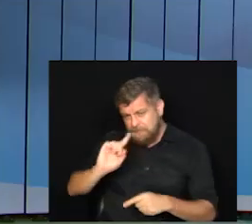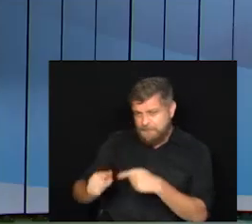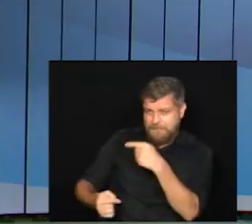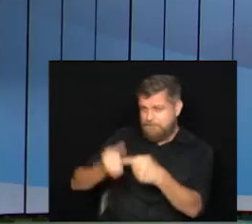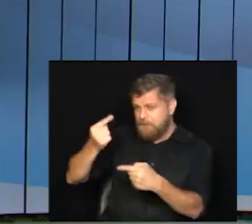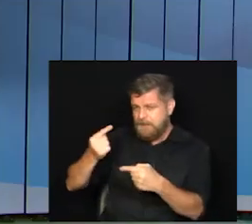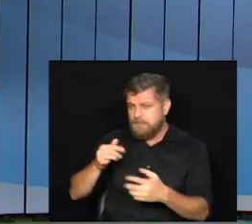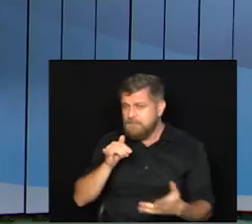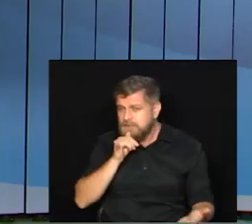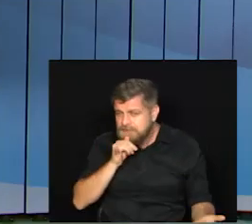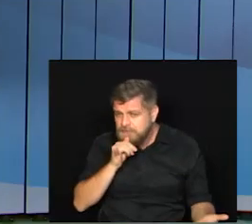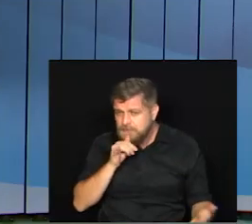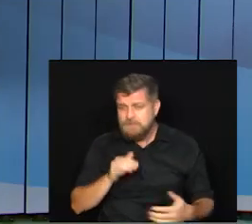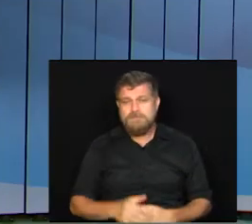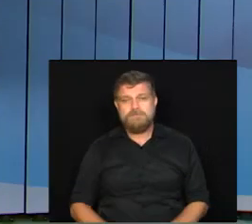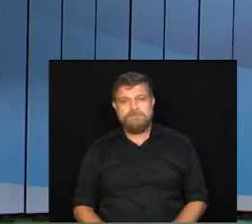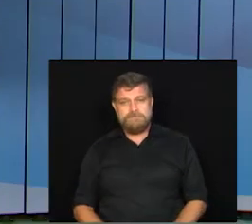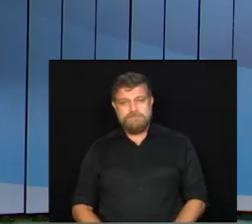cima, por exemplo?